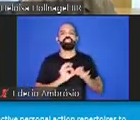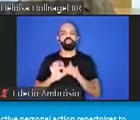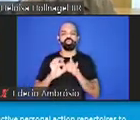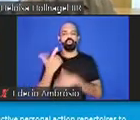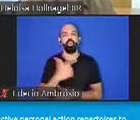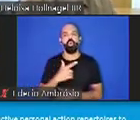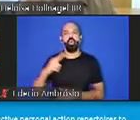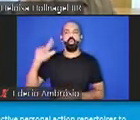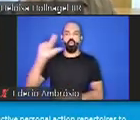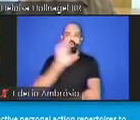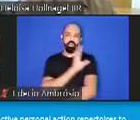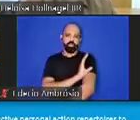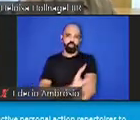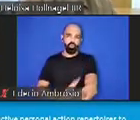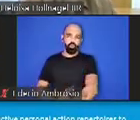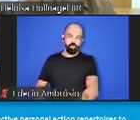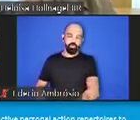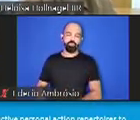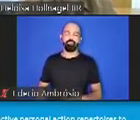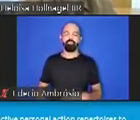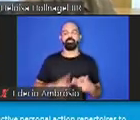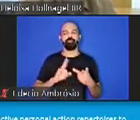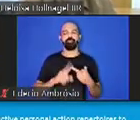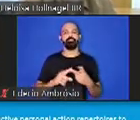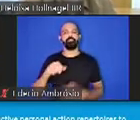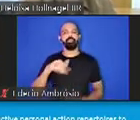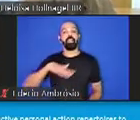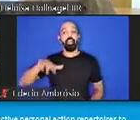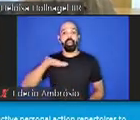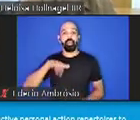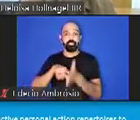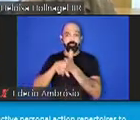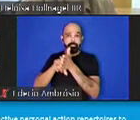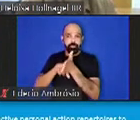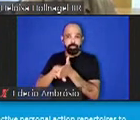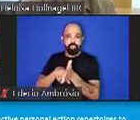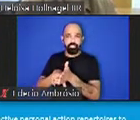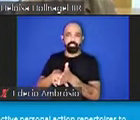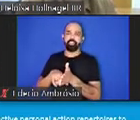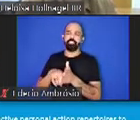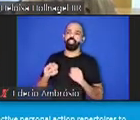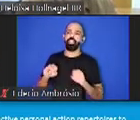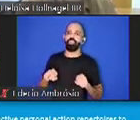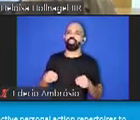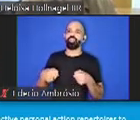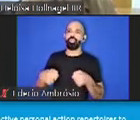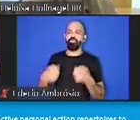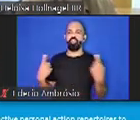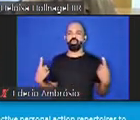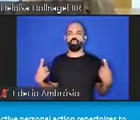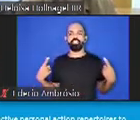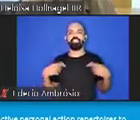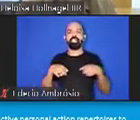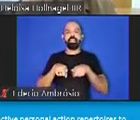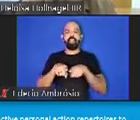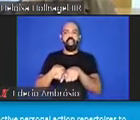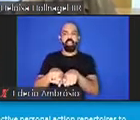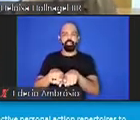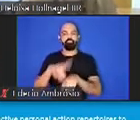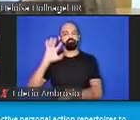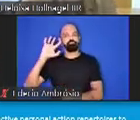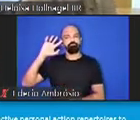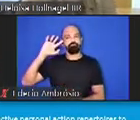culturas, áreas de pesquisa com esforços sinérgicos na busca de